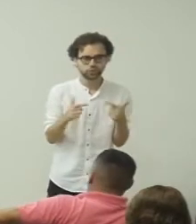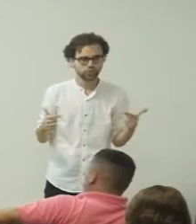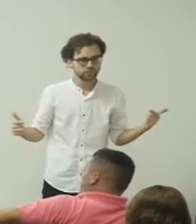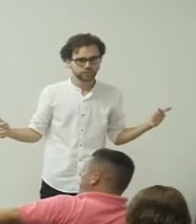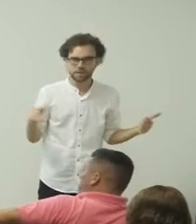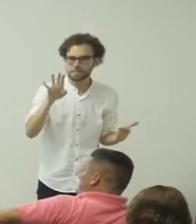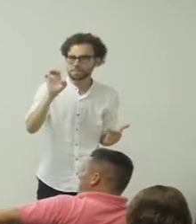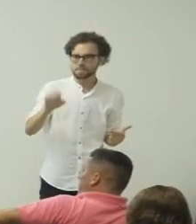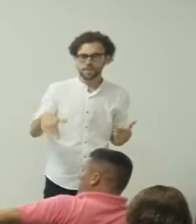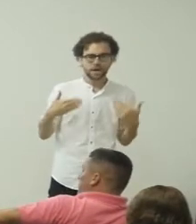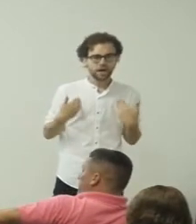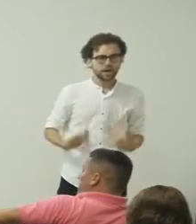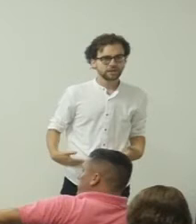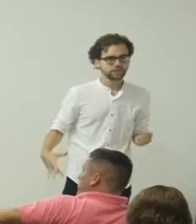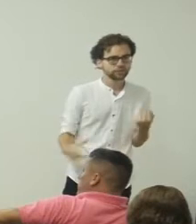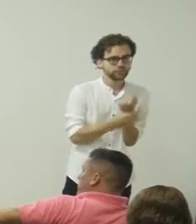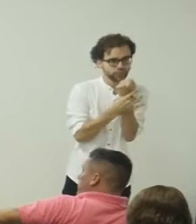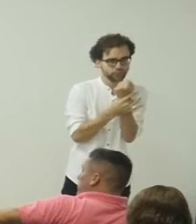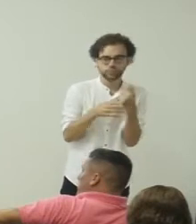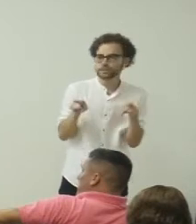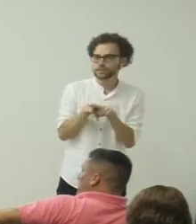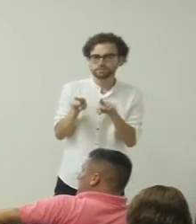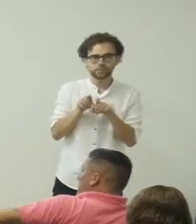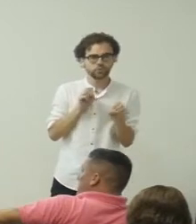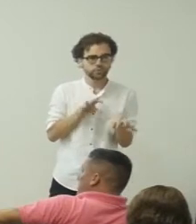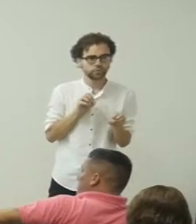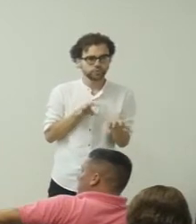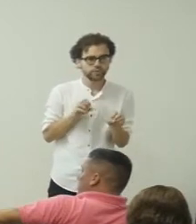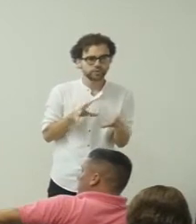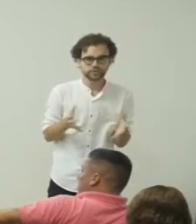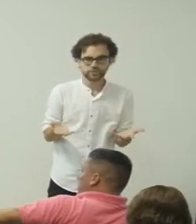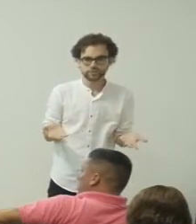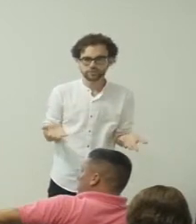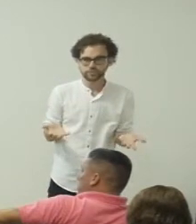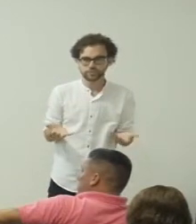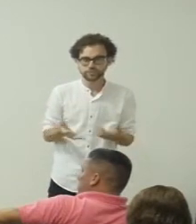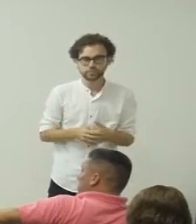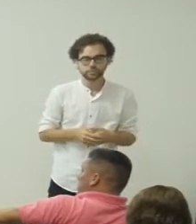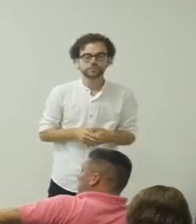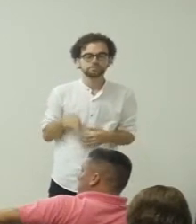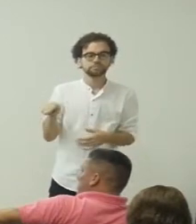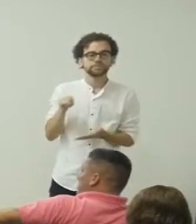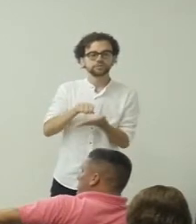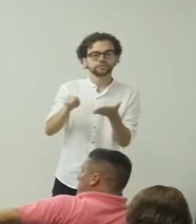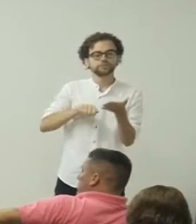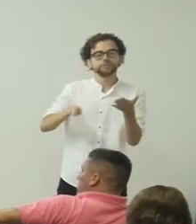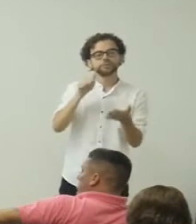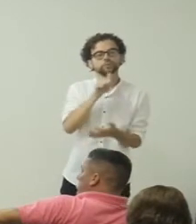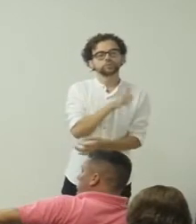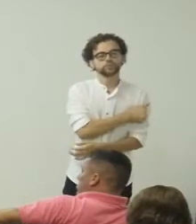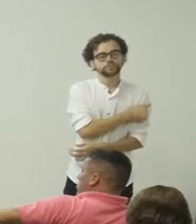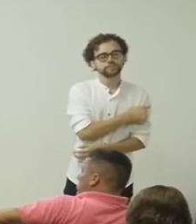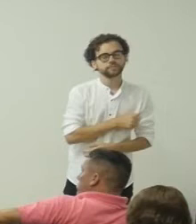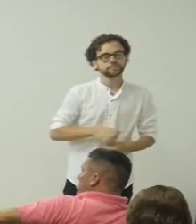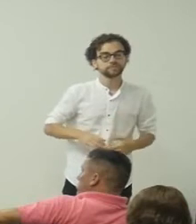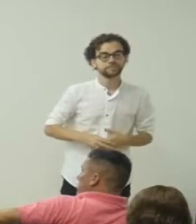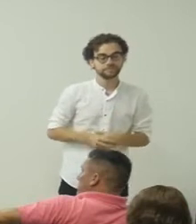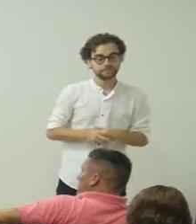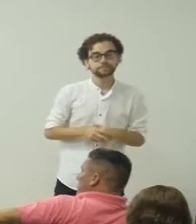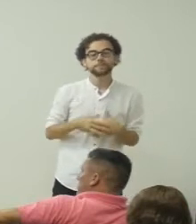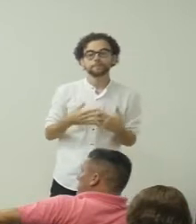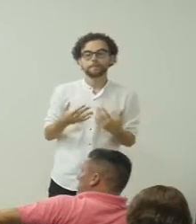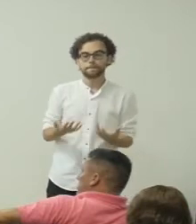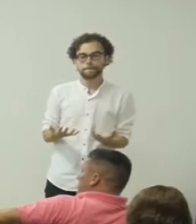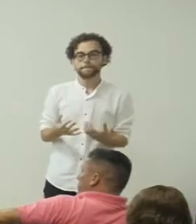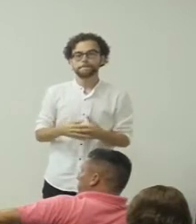ao meu bem-estar, segurança e também educação? Esse é o relato de uma das nossas alunas.